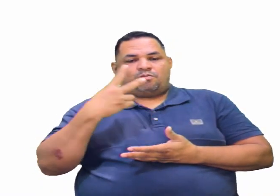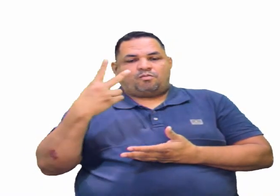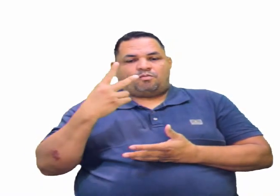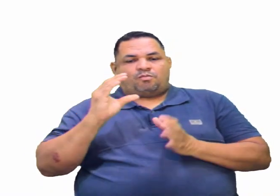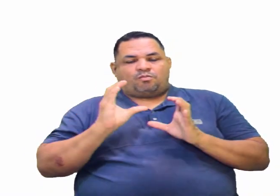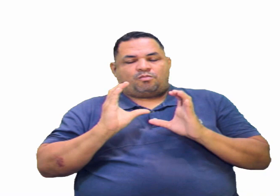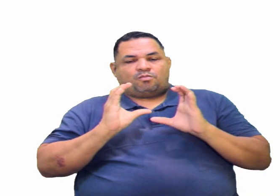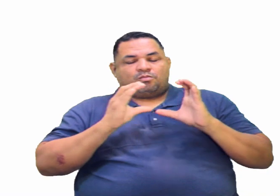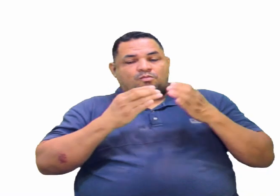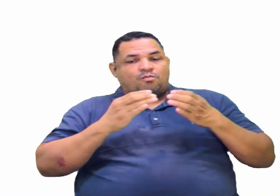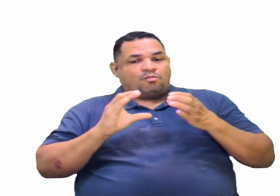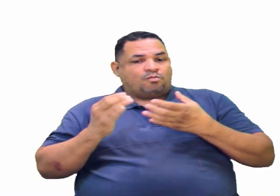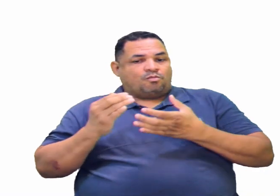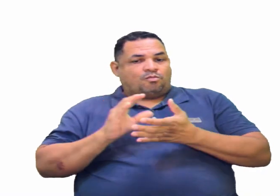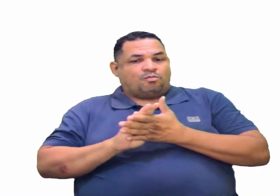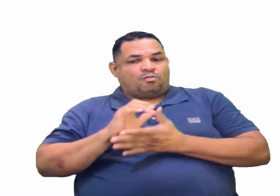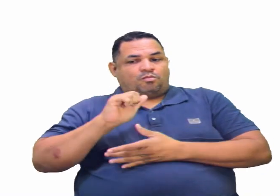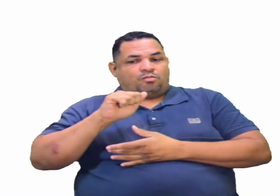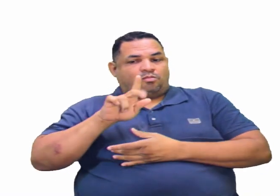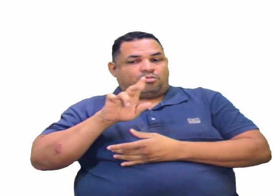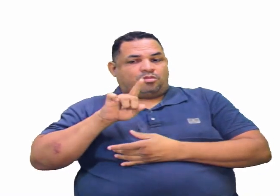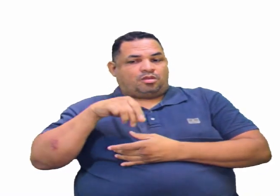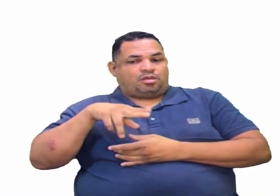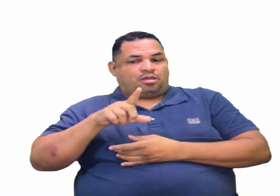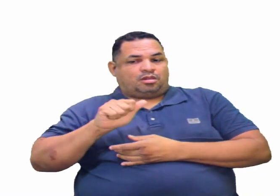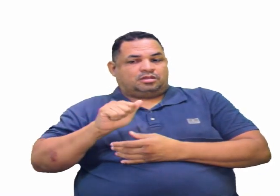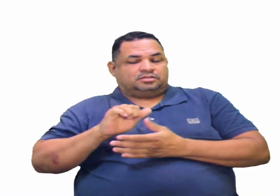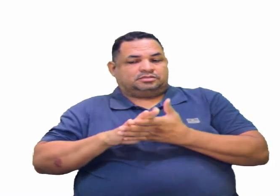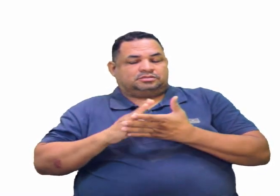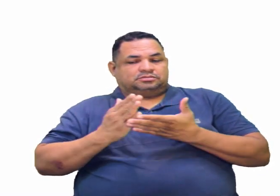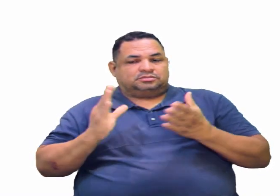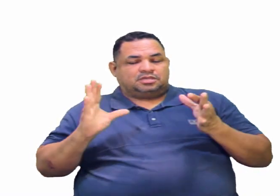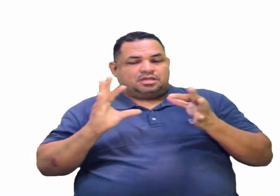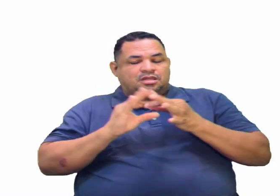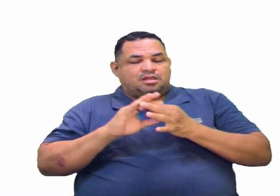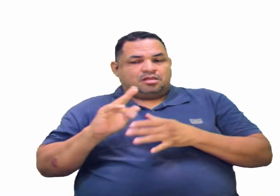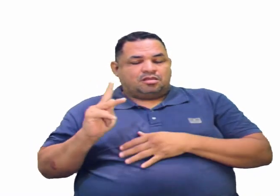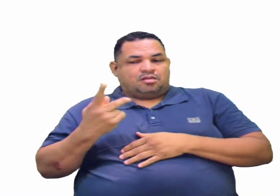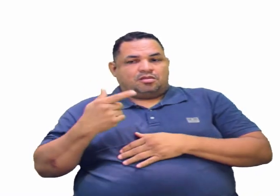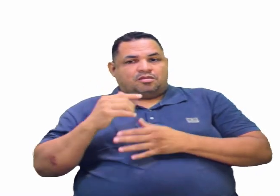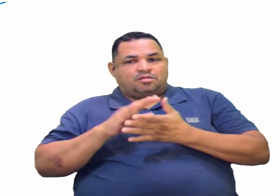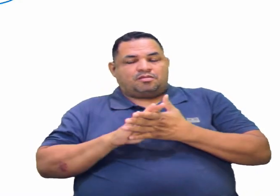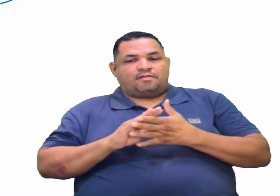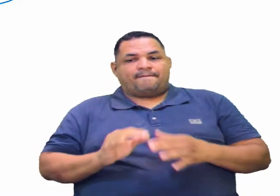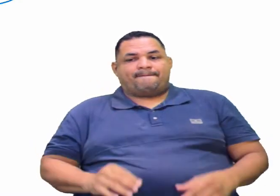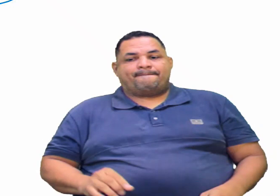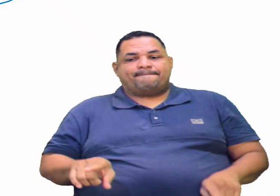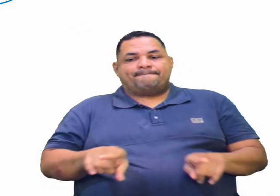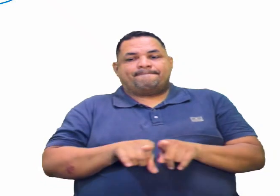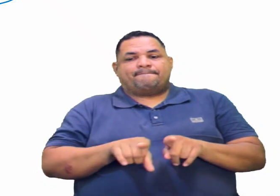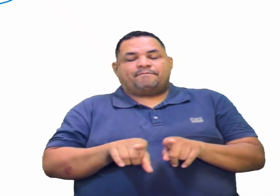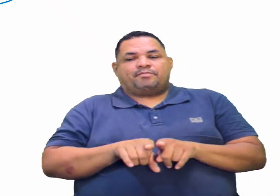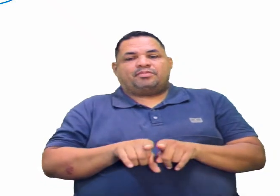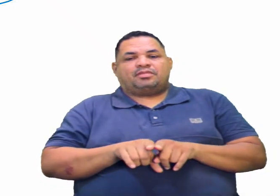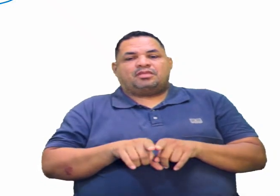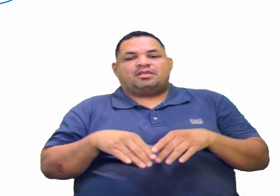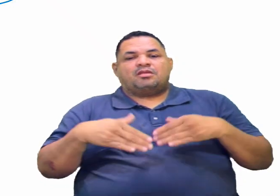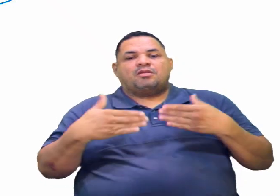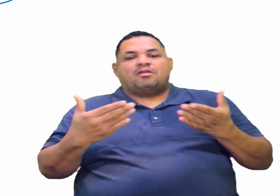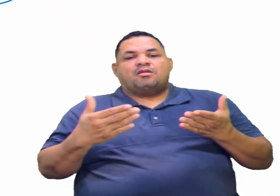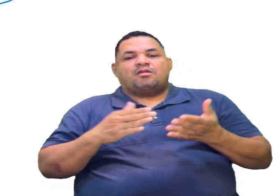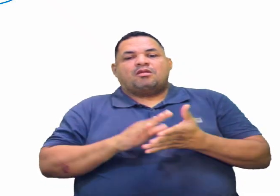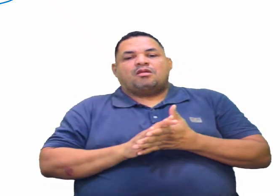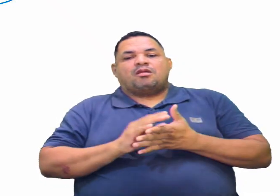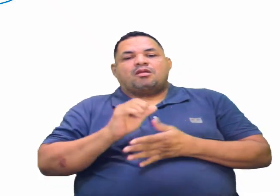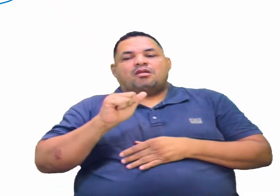2 grupos alquila ligados ao nitrogênio, aqui o etil e o outro também etil, ela é